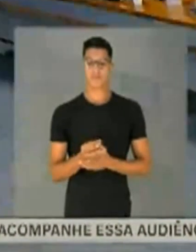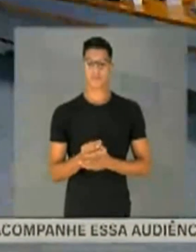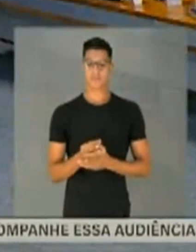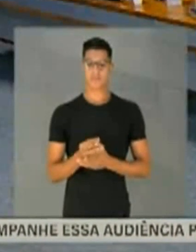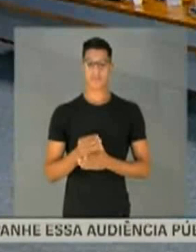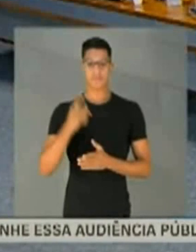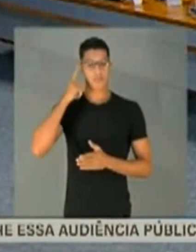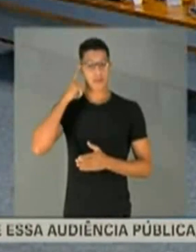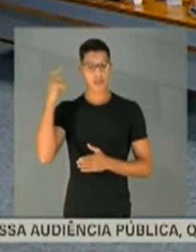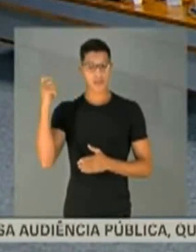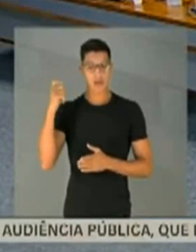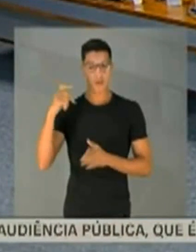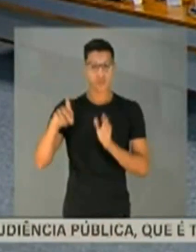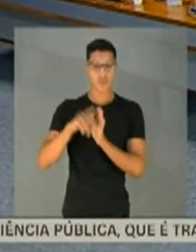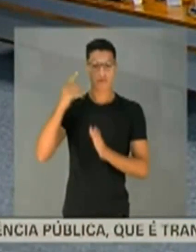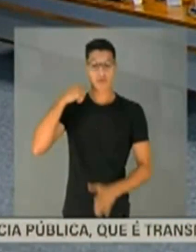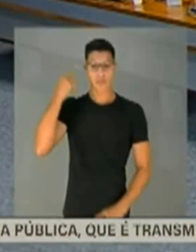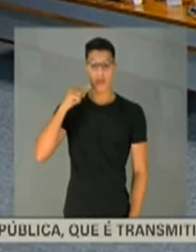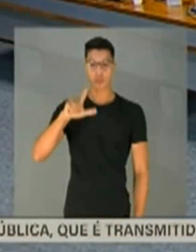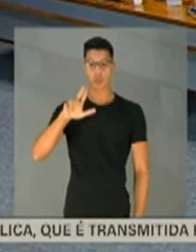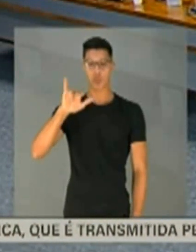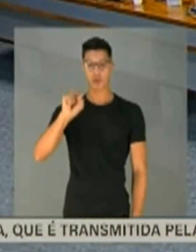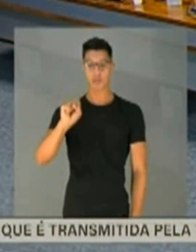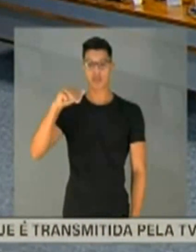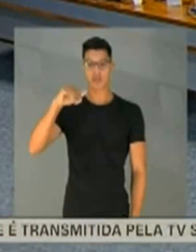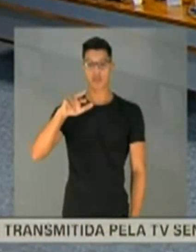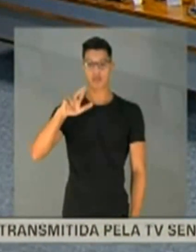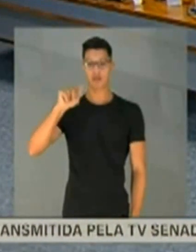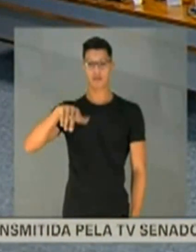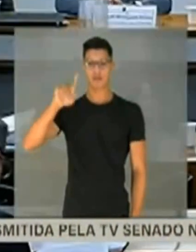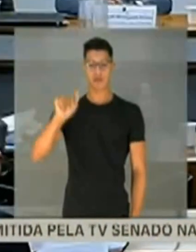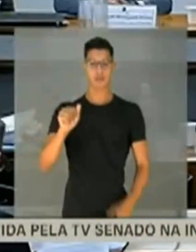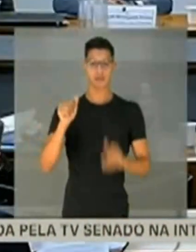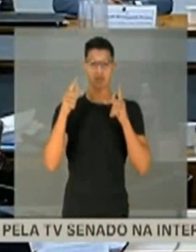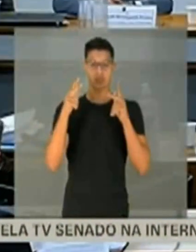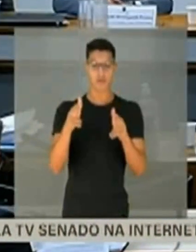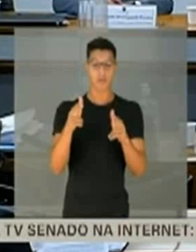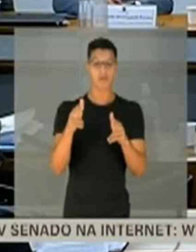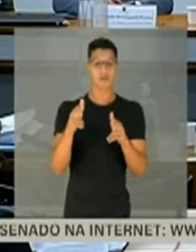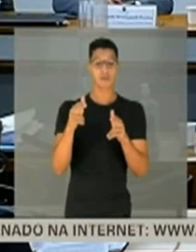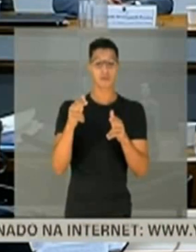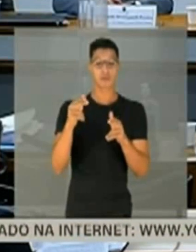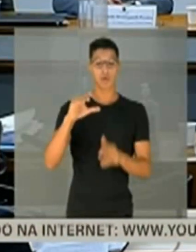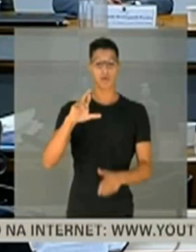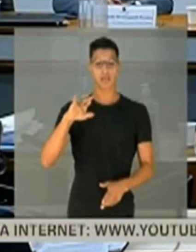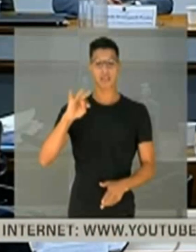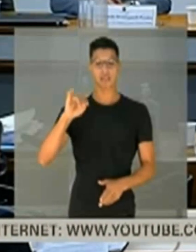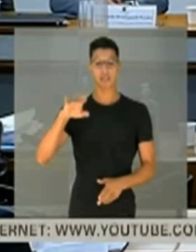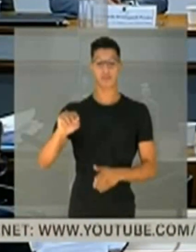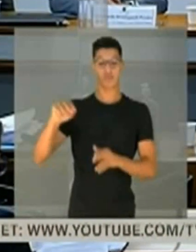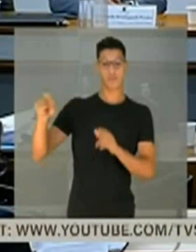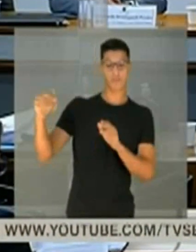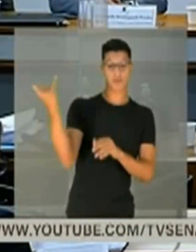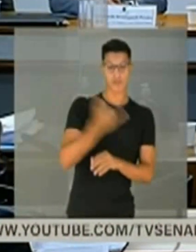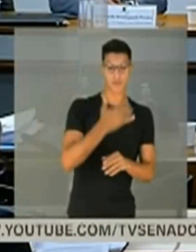vergonha, e induziram o cara, induziram o Dominguete, a acreditar em um vídeo do Miranda,